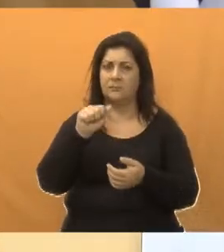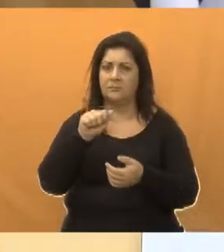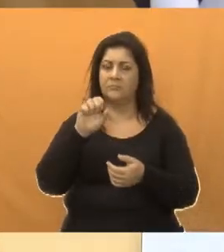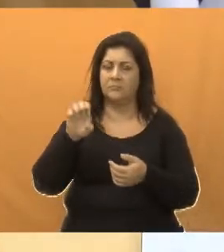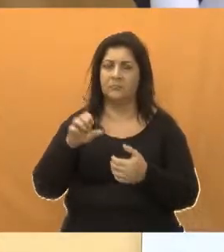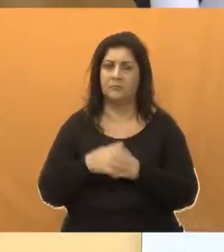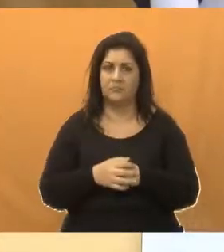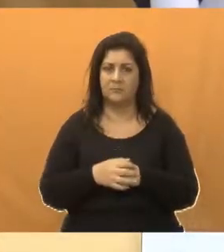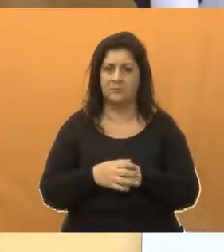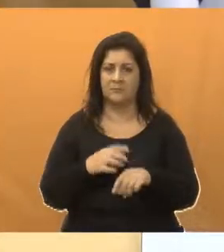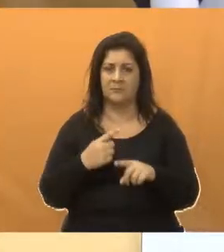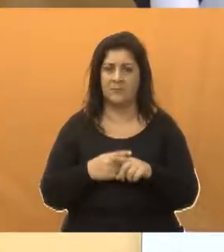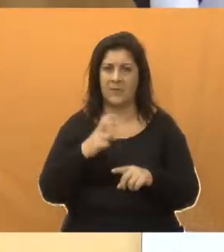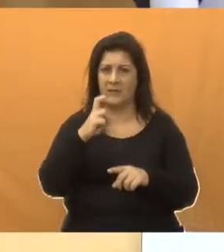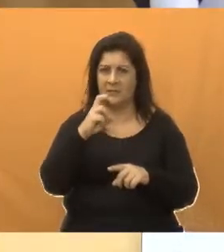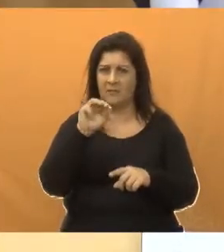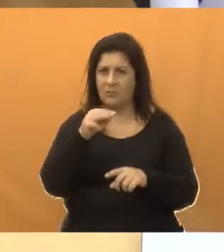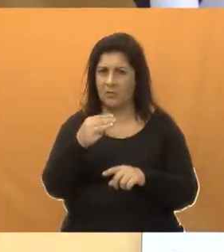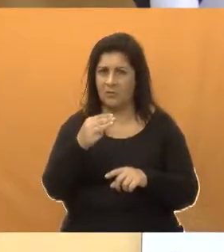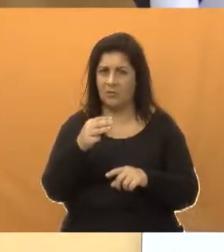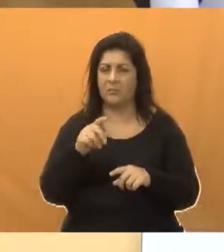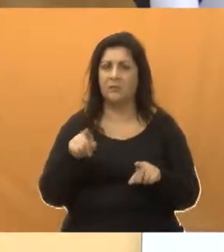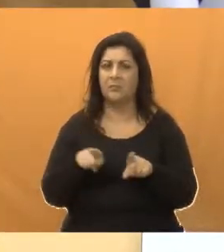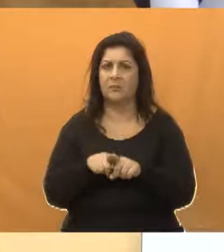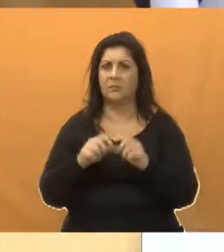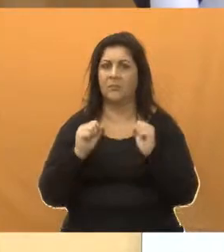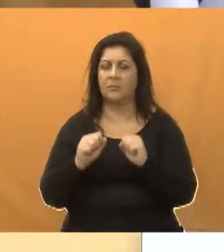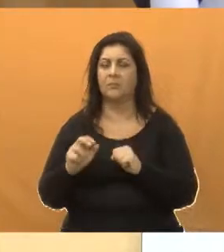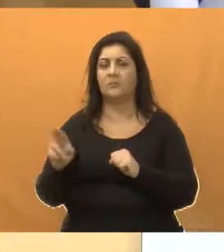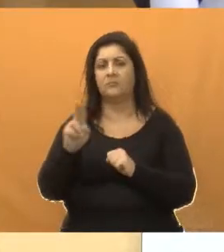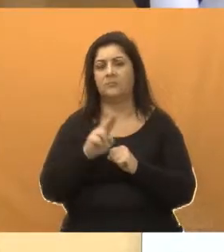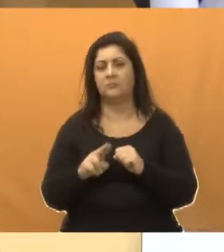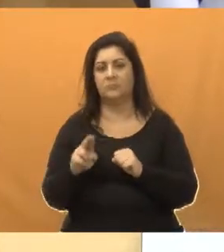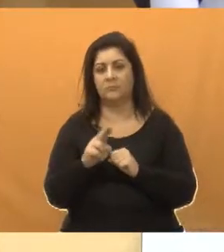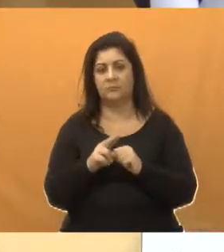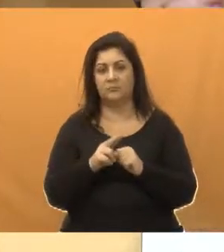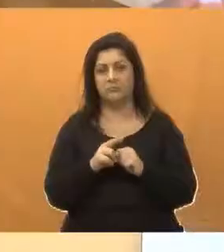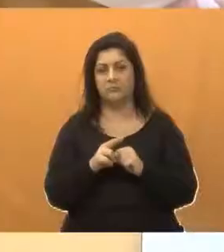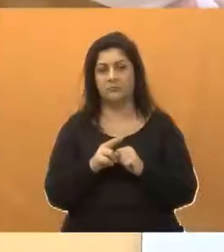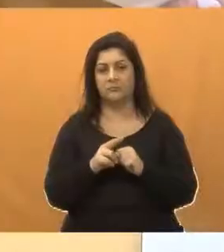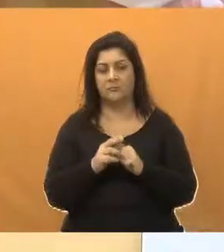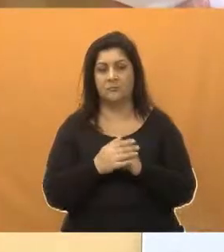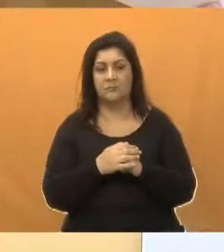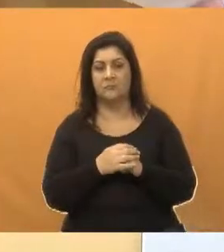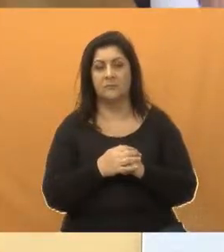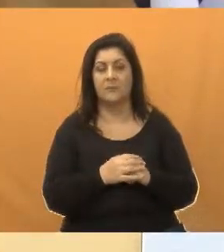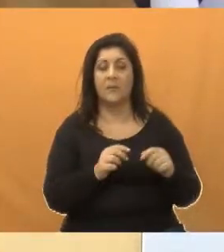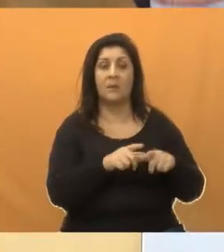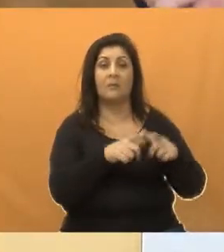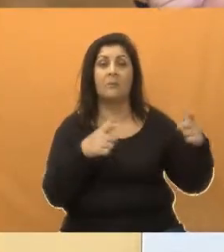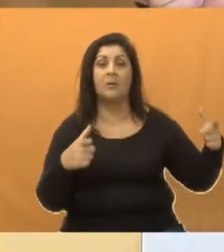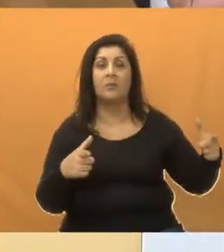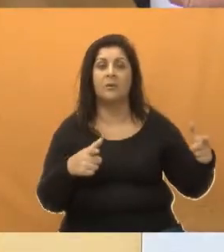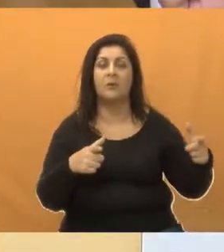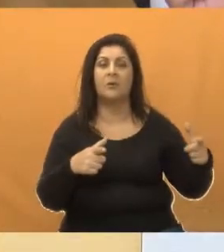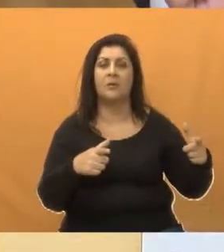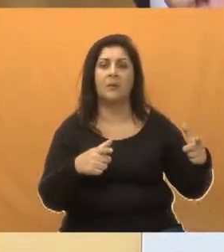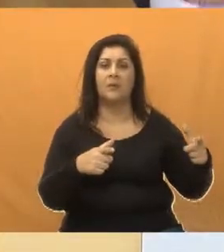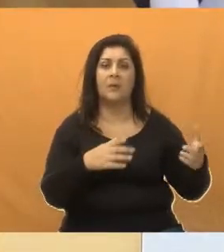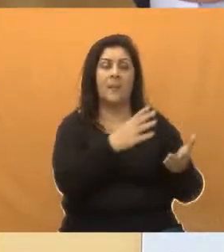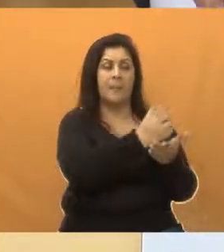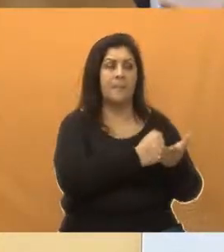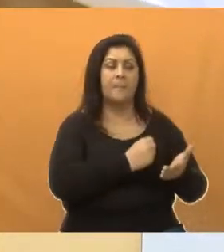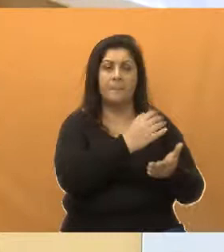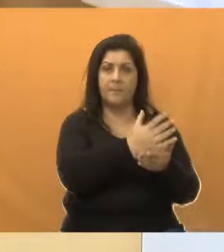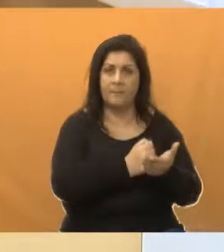esses 5 milhões também pudessem ser utilizados na ampliação da nossa coleta